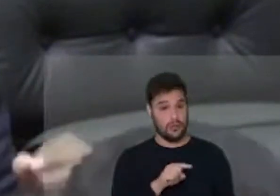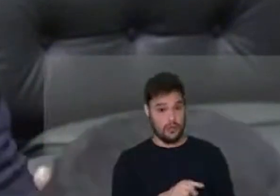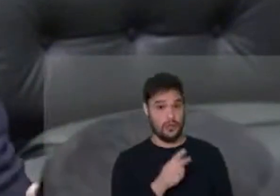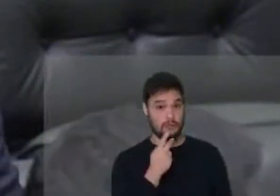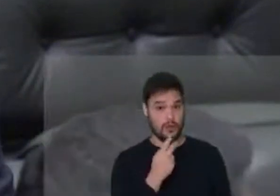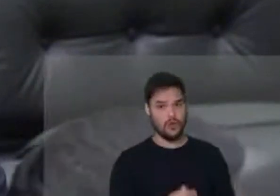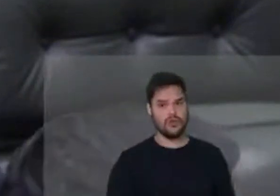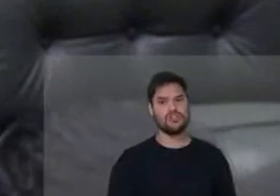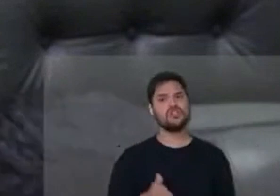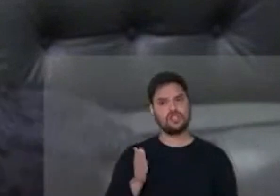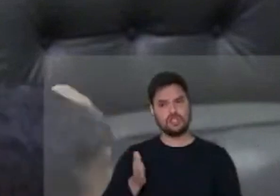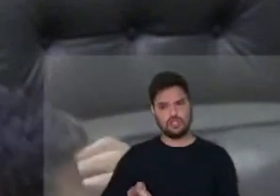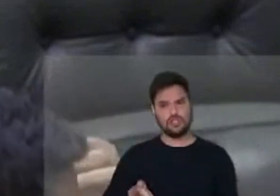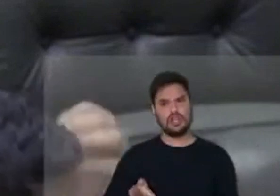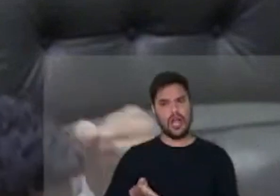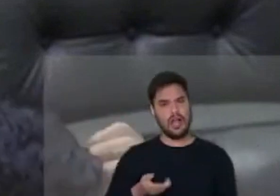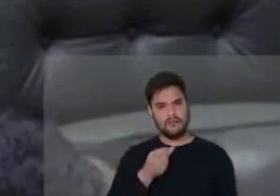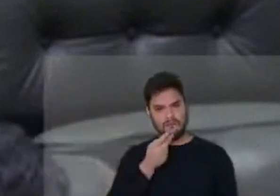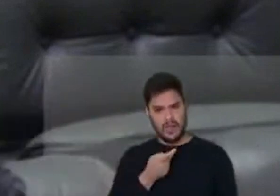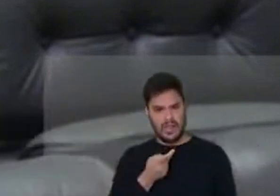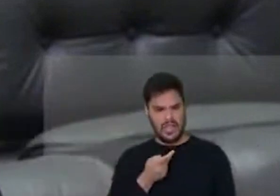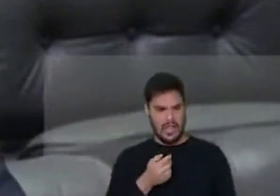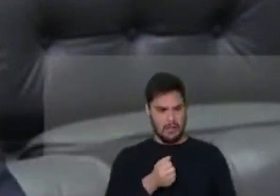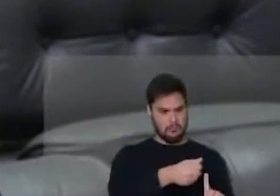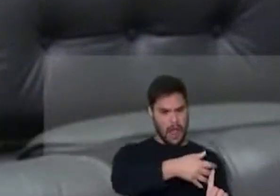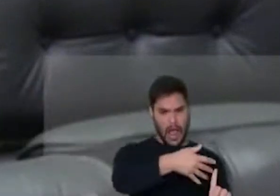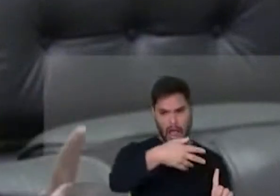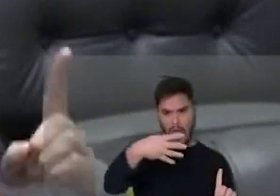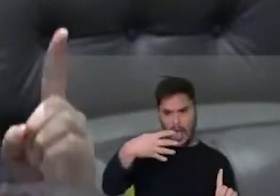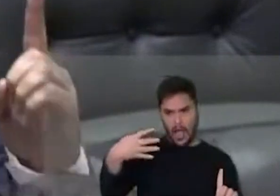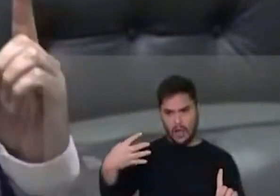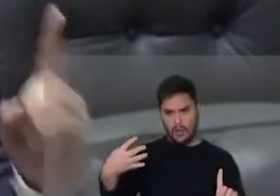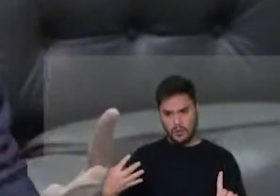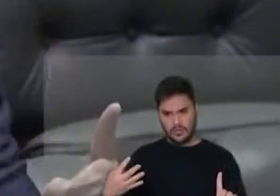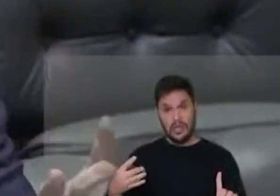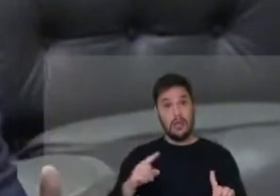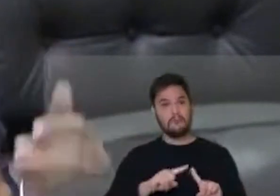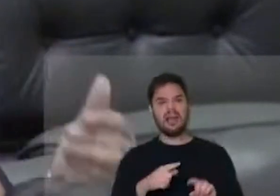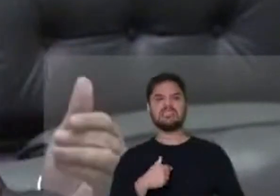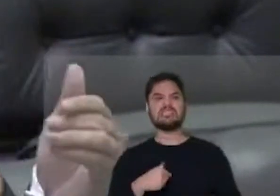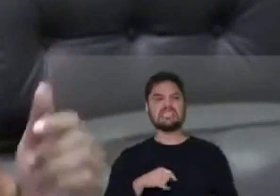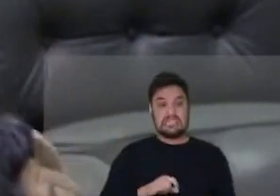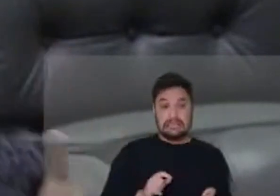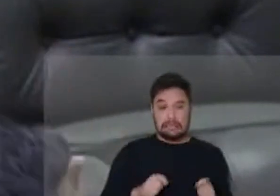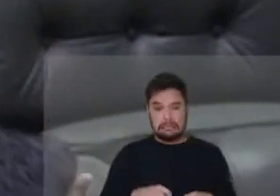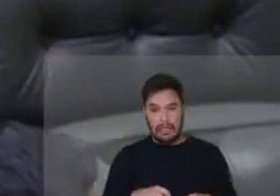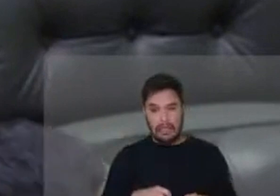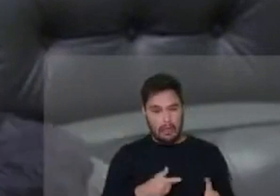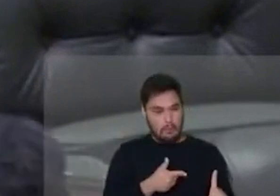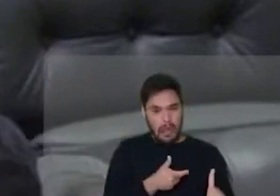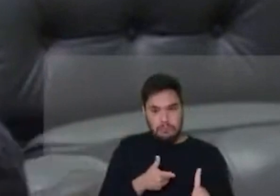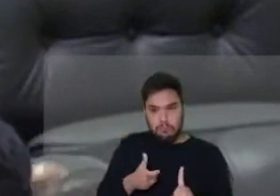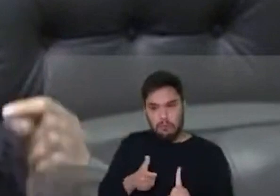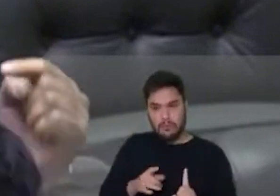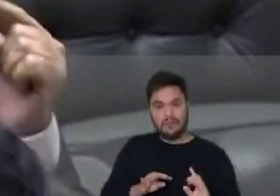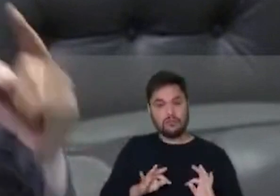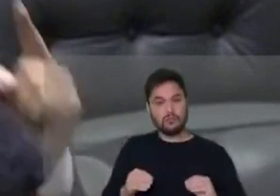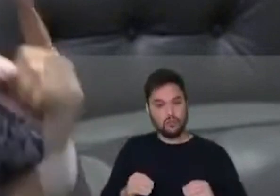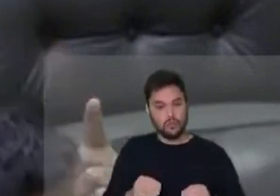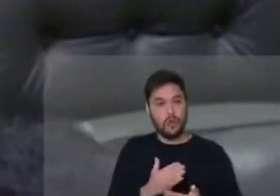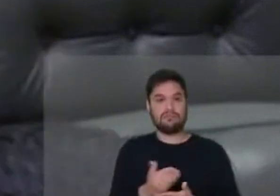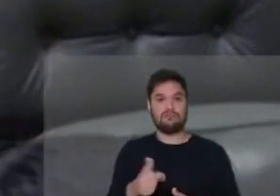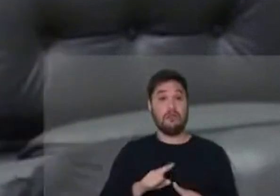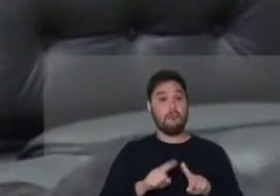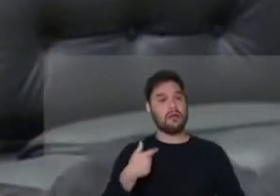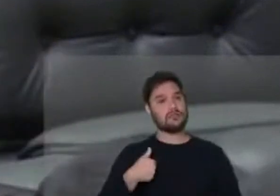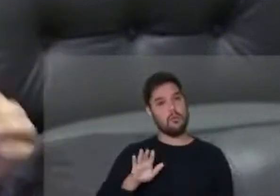já meti esse arco-íris aí. Se eu pudesse, matava tudo e começava de novo. Mas prometi